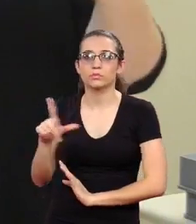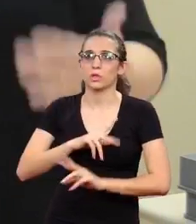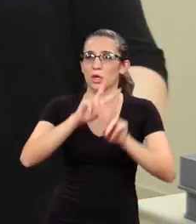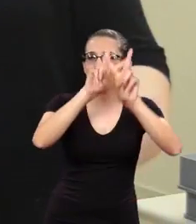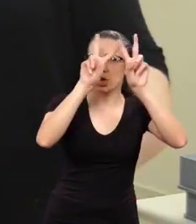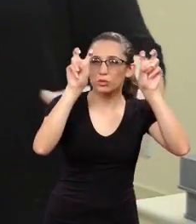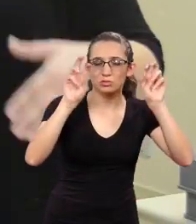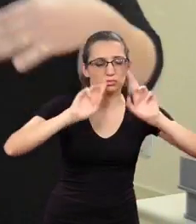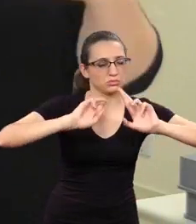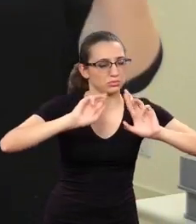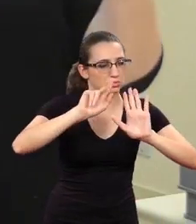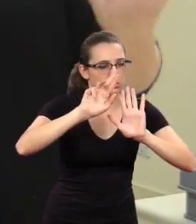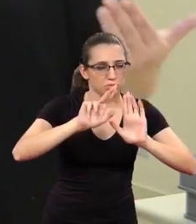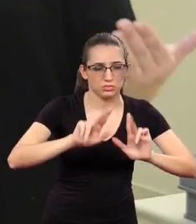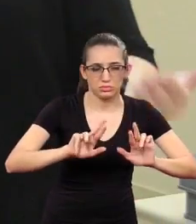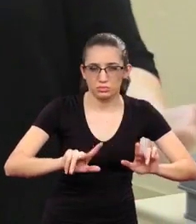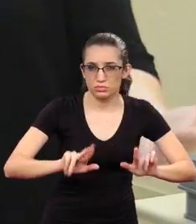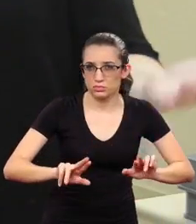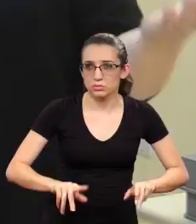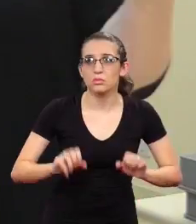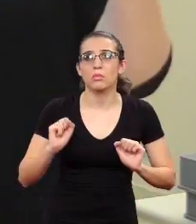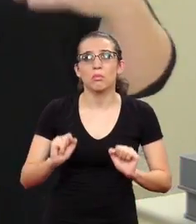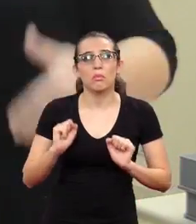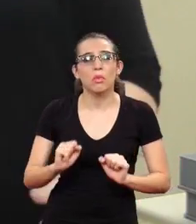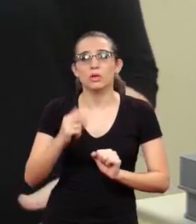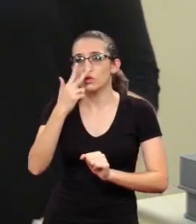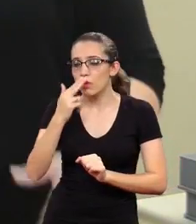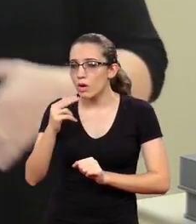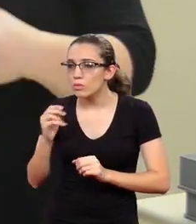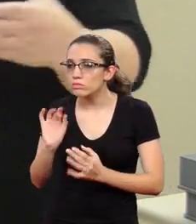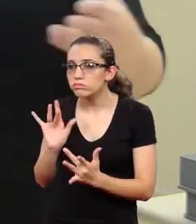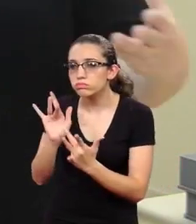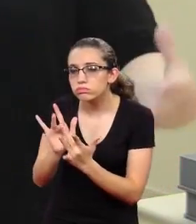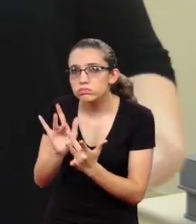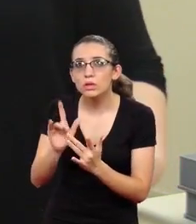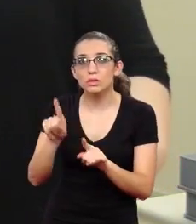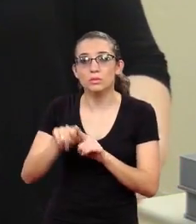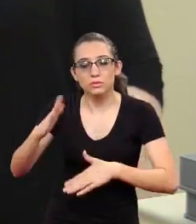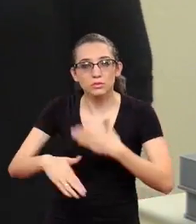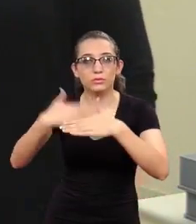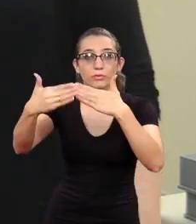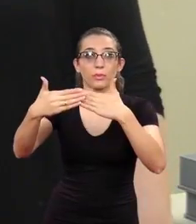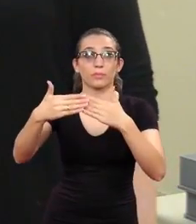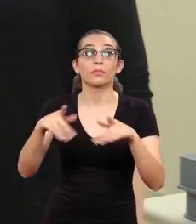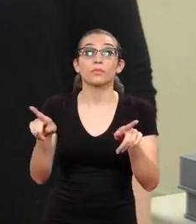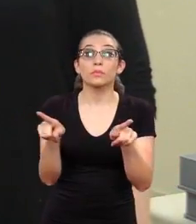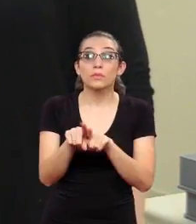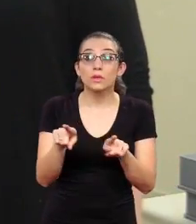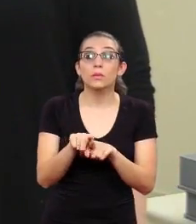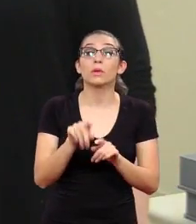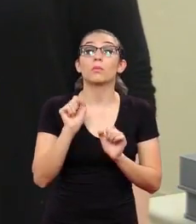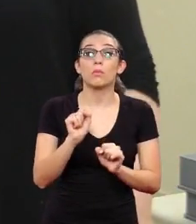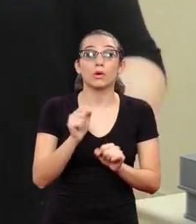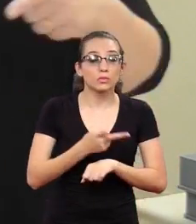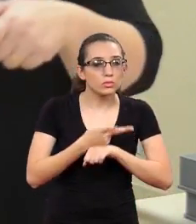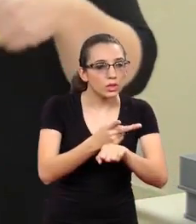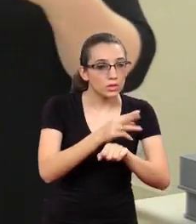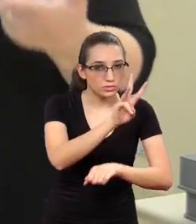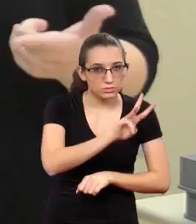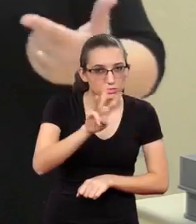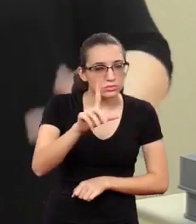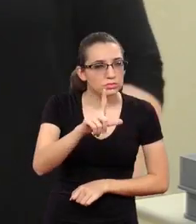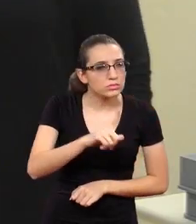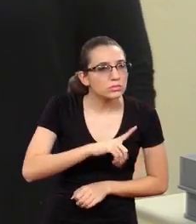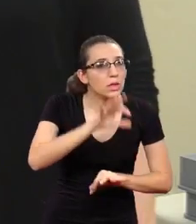Tem várias temáticas, várias abordagens que vocês podem trabalhar e se envolver um pouco mais nessa área comunitária. Também